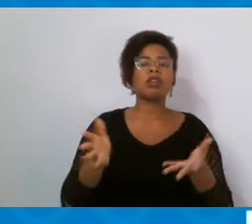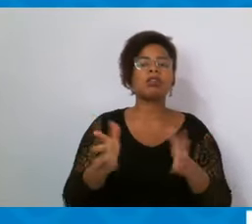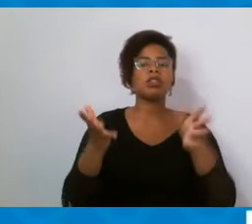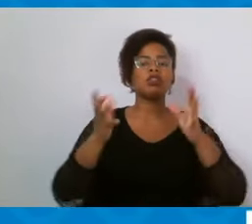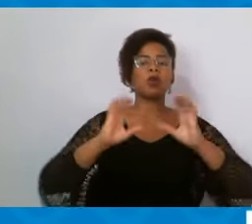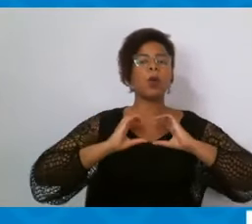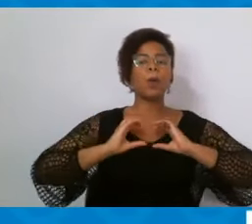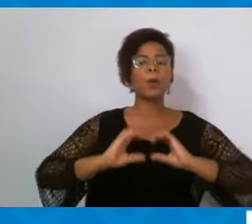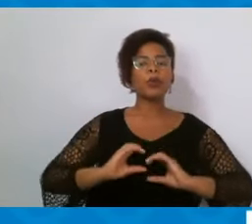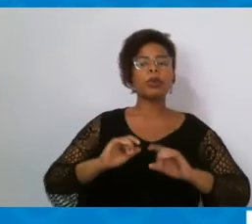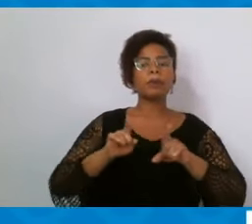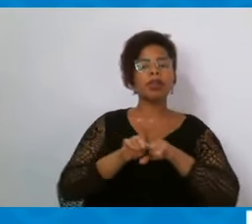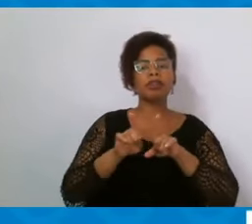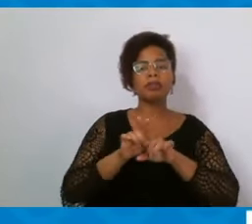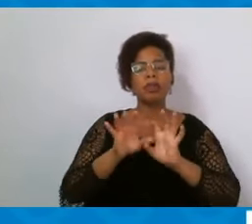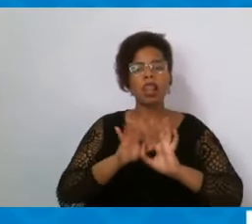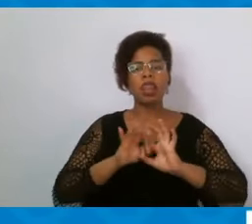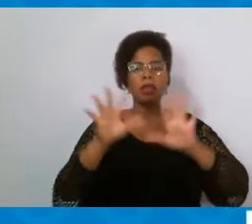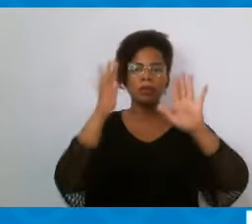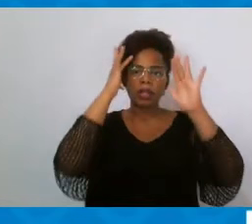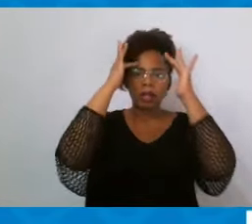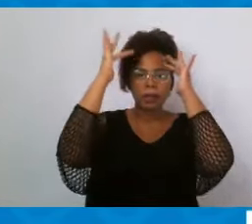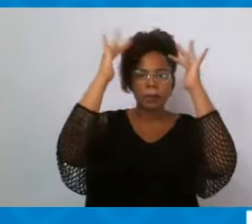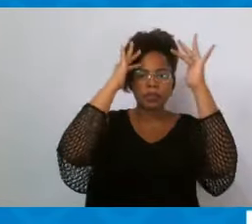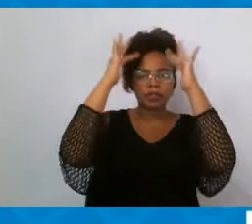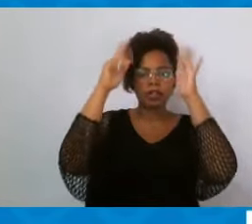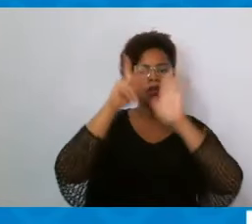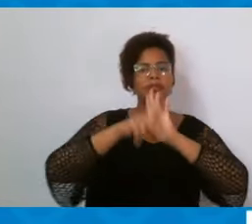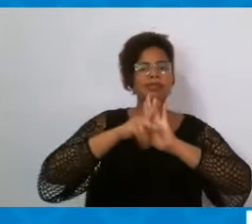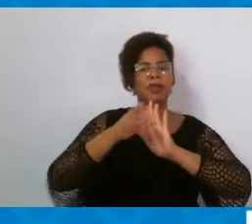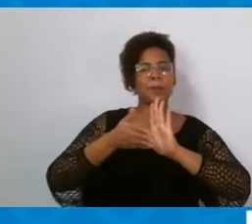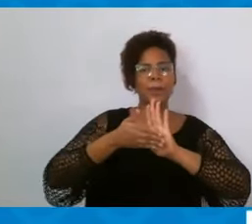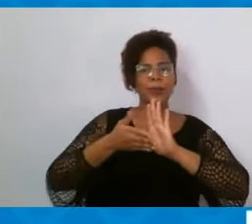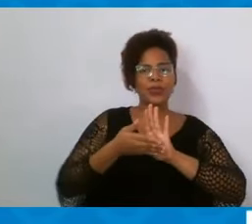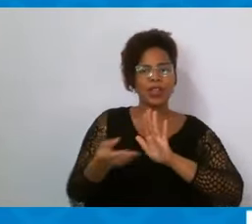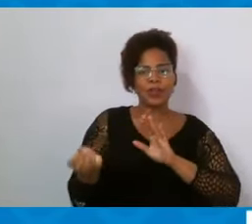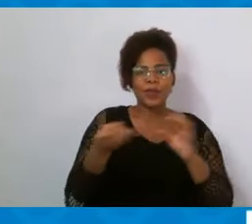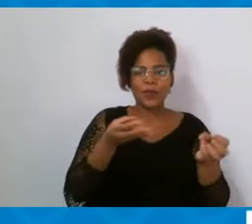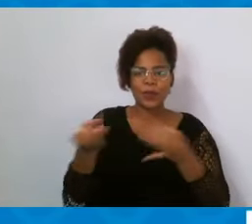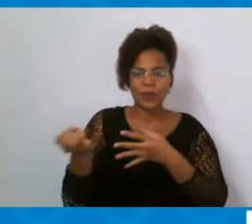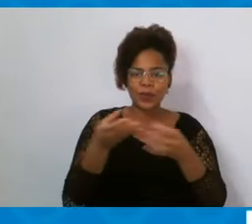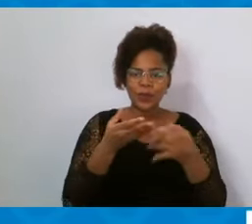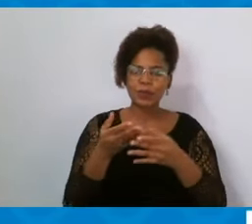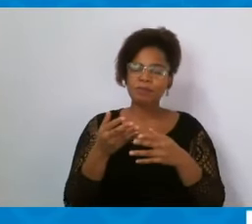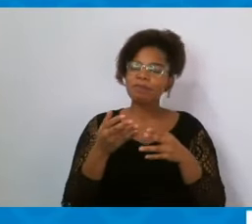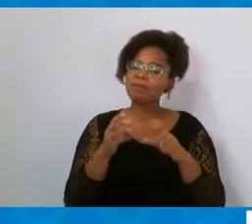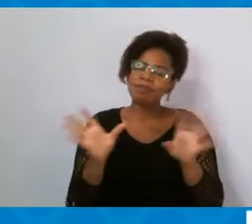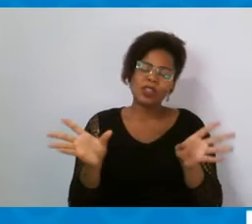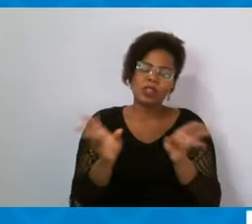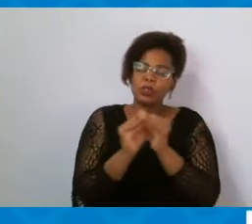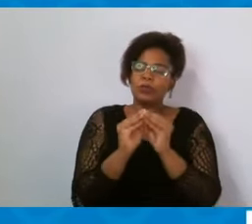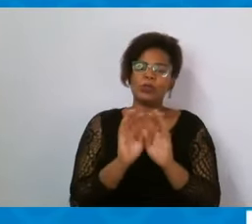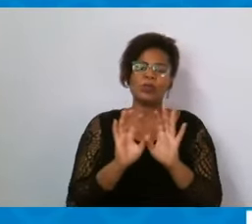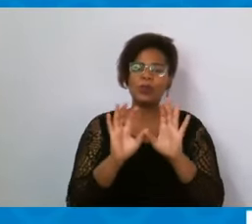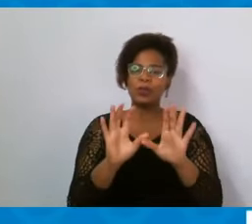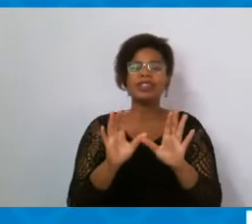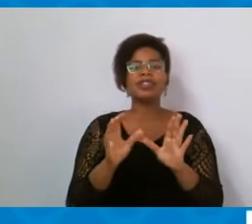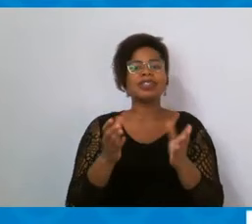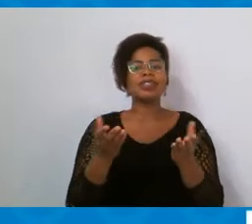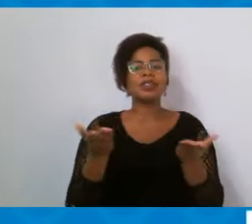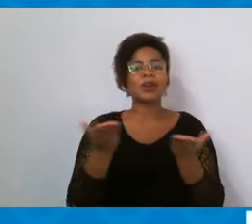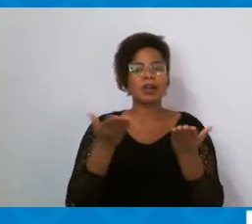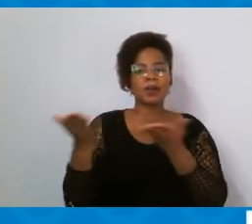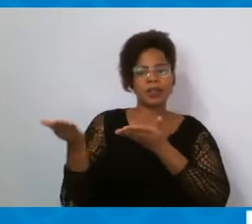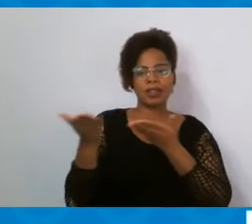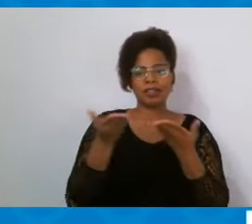imaginação e a projetos criativos. E aí eu, por enquanto, vou encerrando aqui e trazer a Isabel aí para